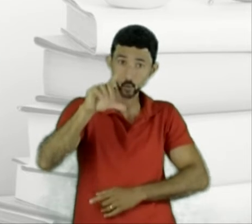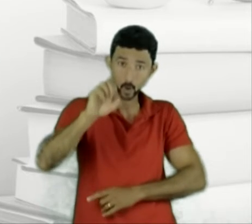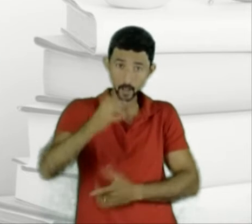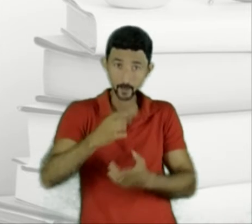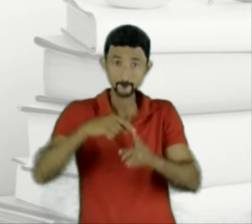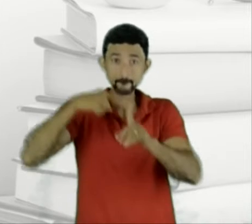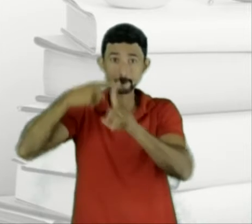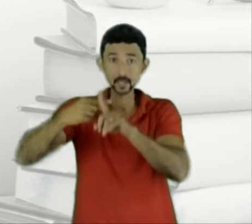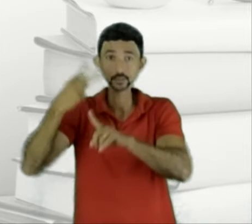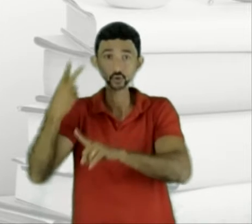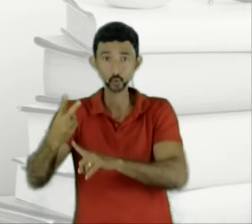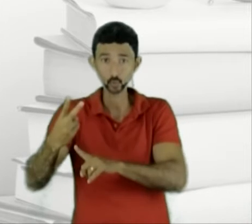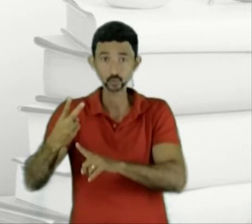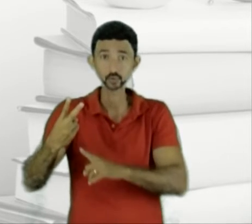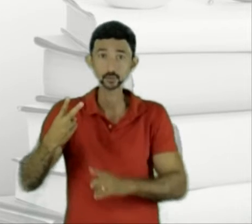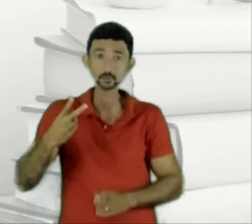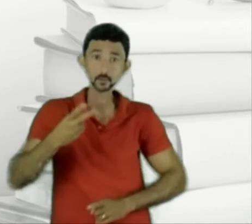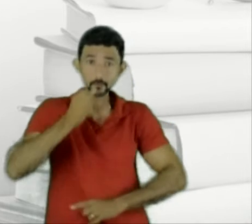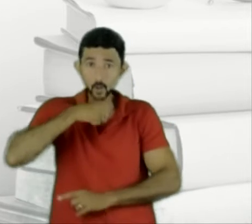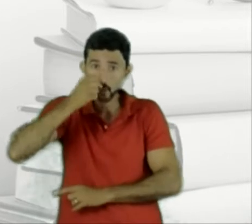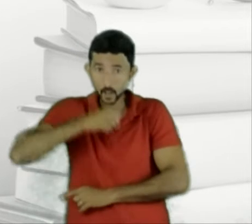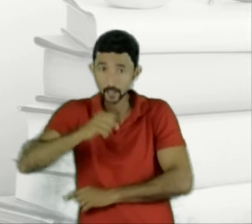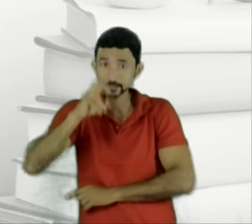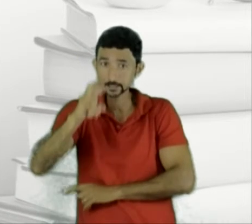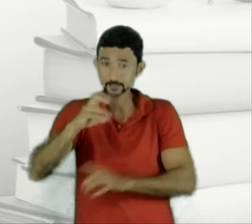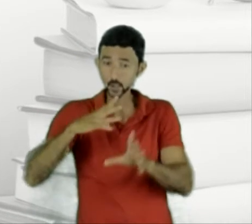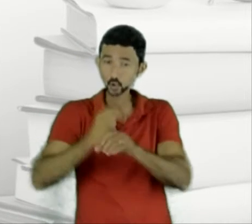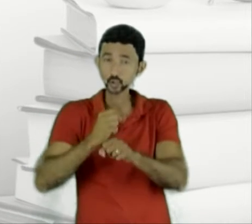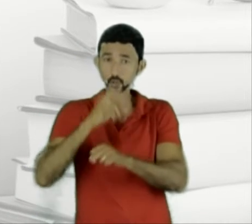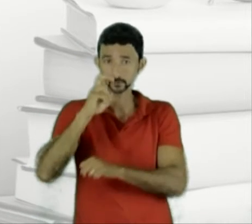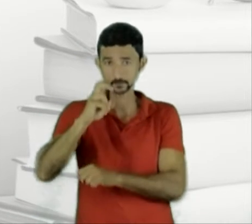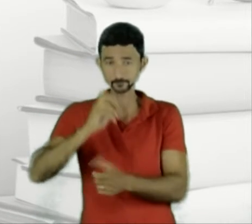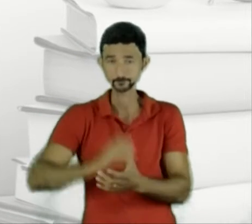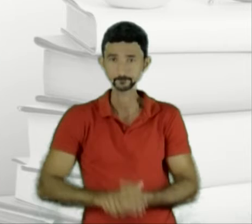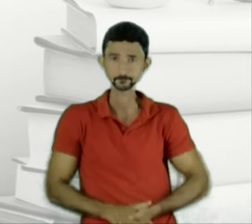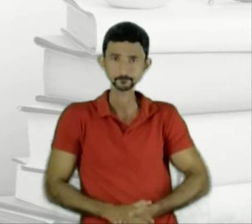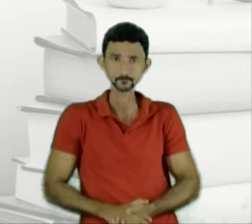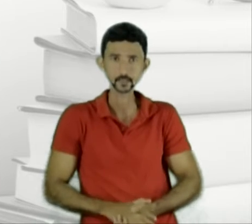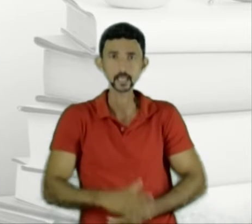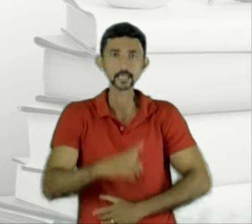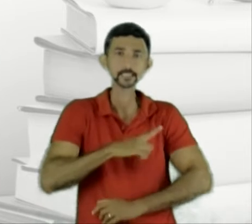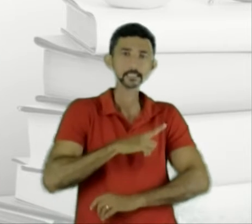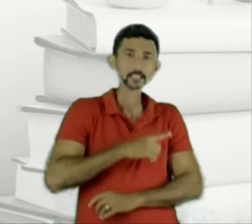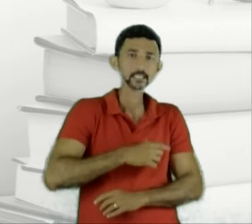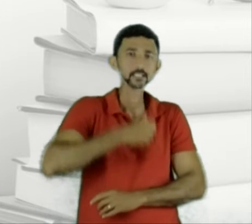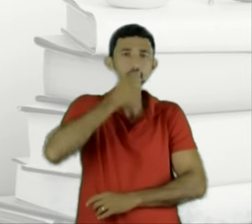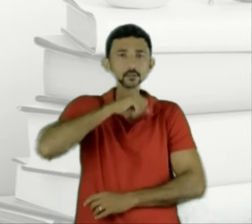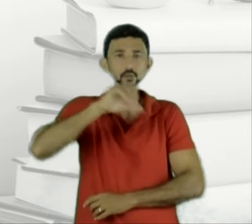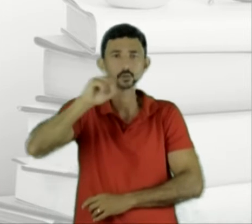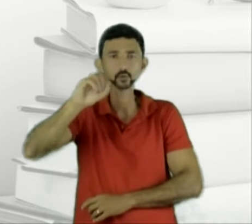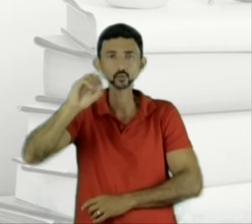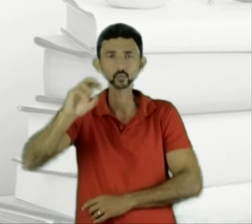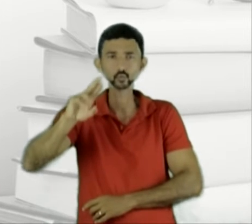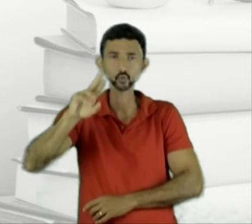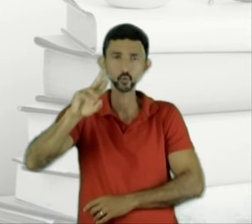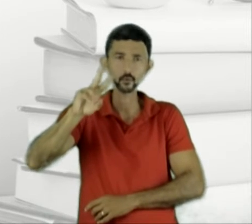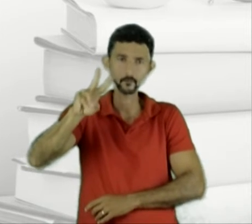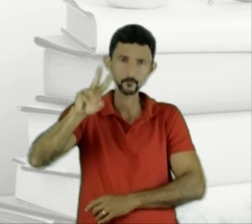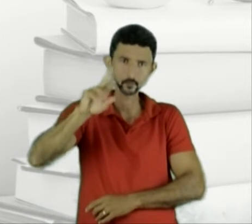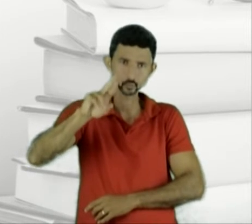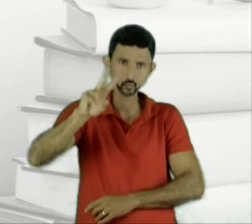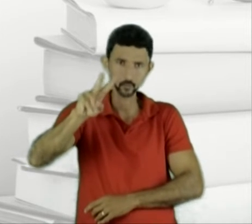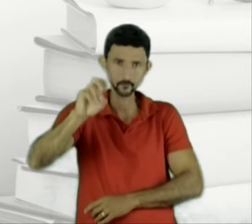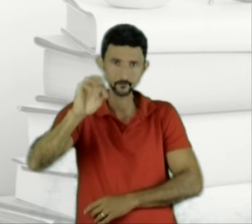2 picolés, você pode dizer que tem 5 picolés no total. Se você tem 3 sorvetes e